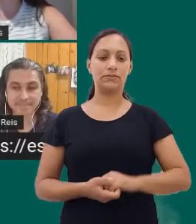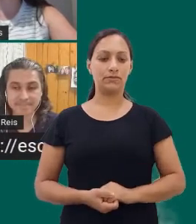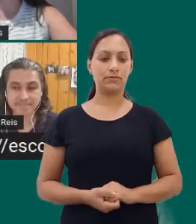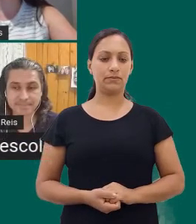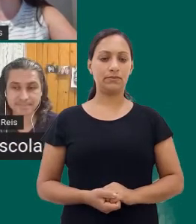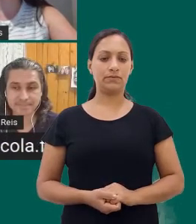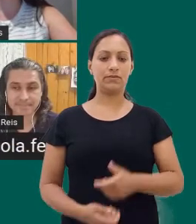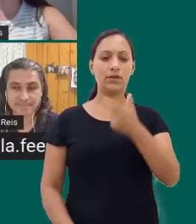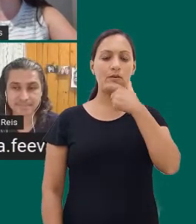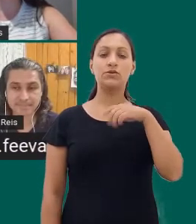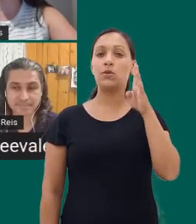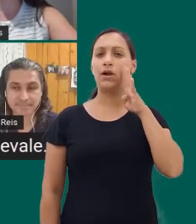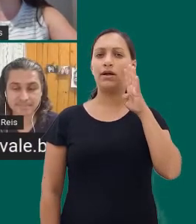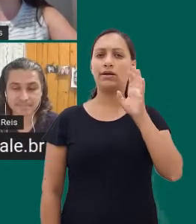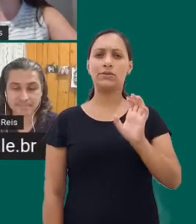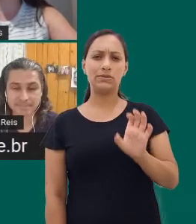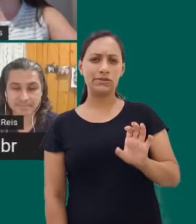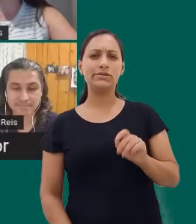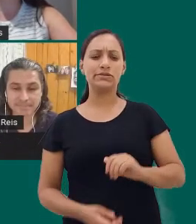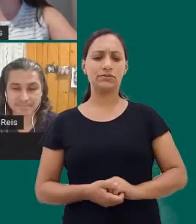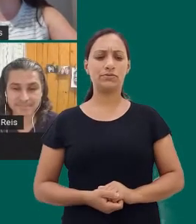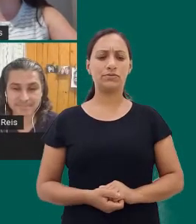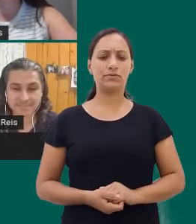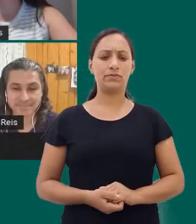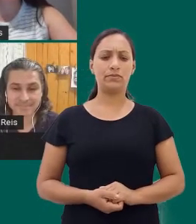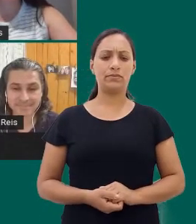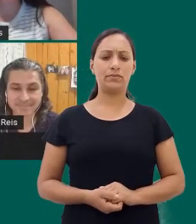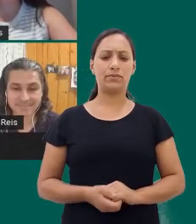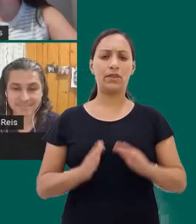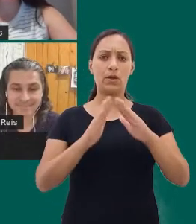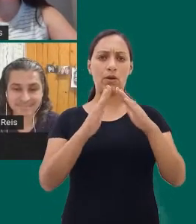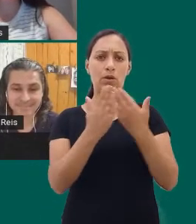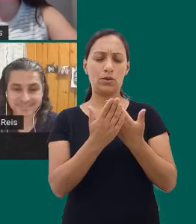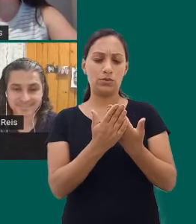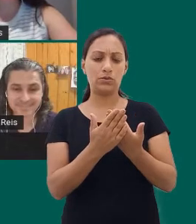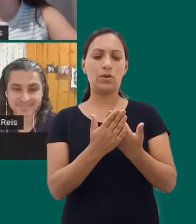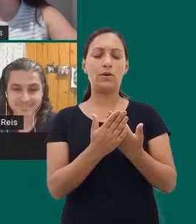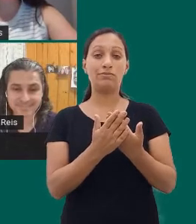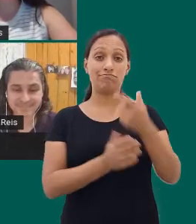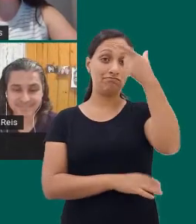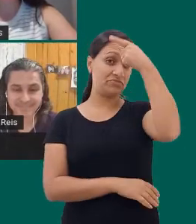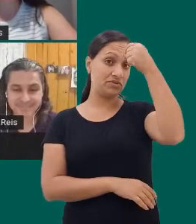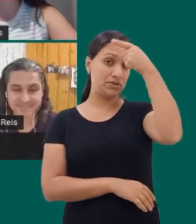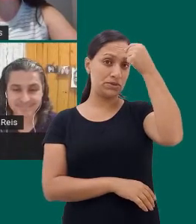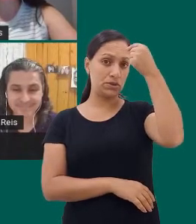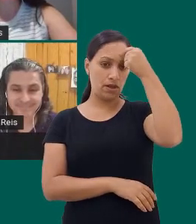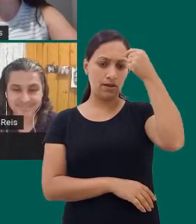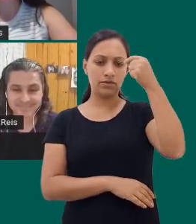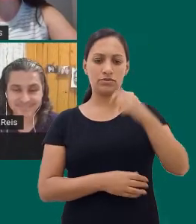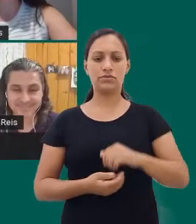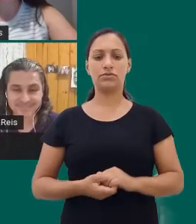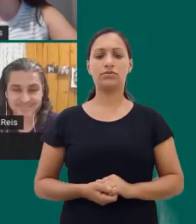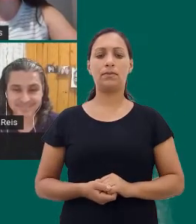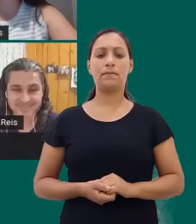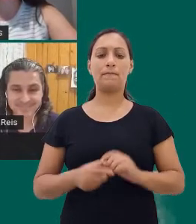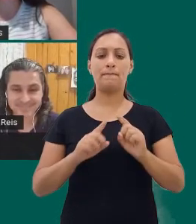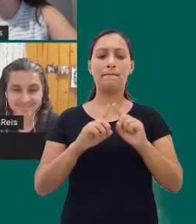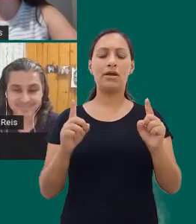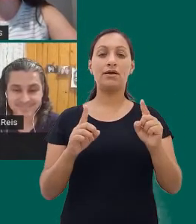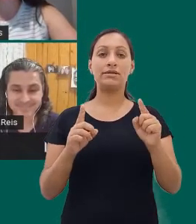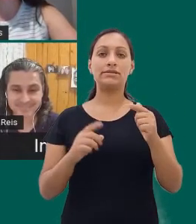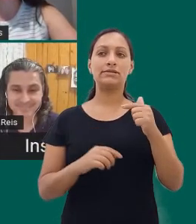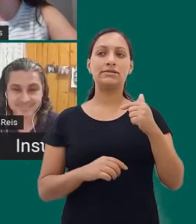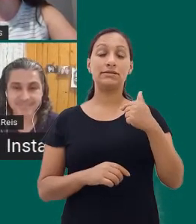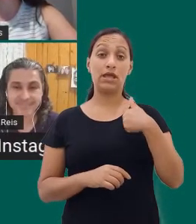acho muito legal tudo isso, gente. Claro, eu sou um vendido, né? Eu estou na escola, eu gosto, eu sou na universidade, eu falo bem, mas eu não fujo